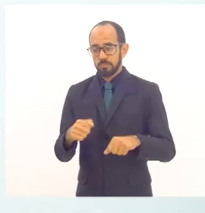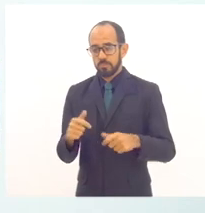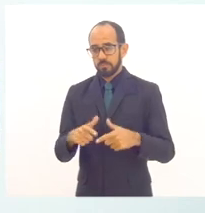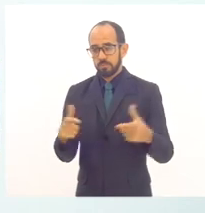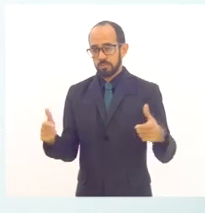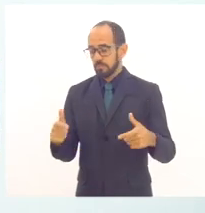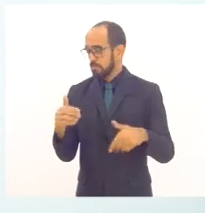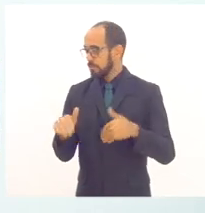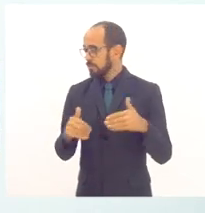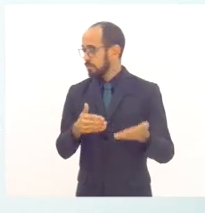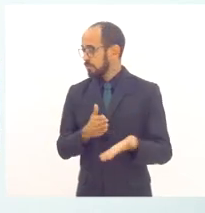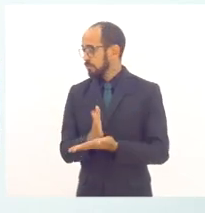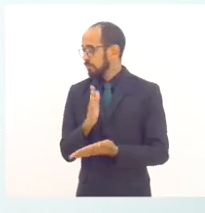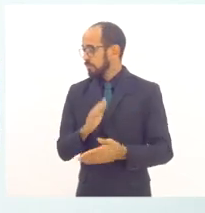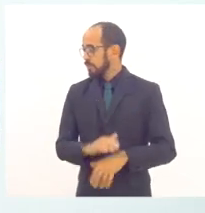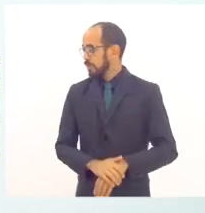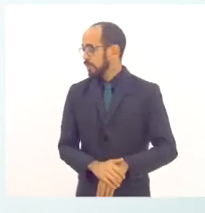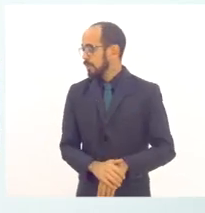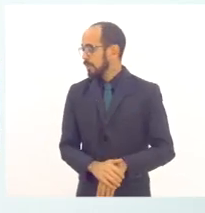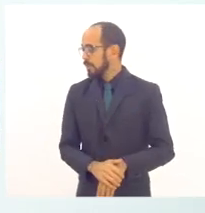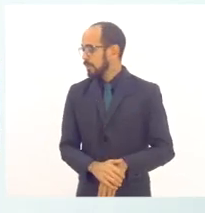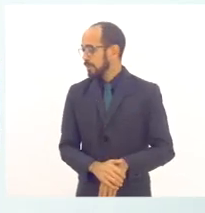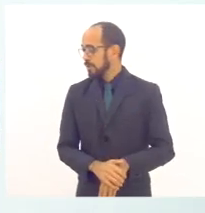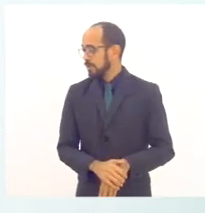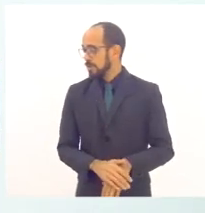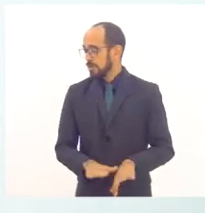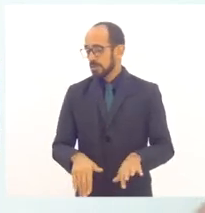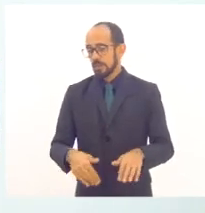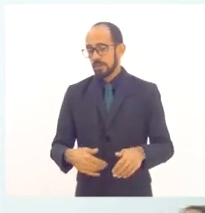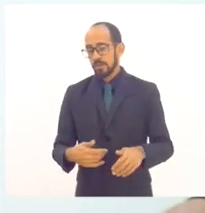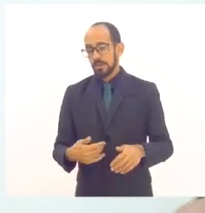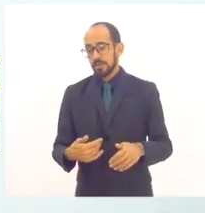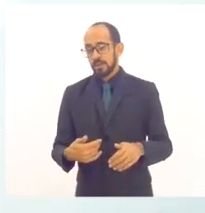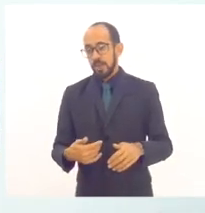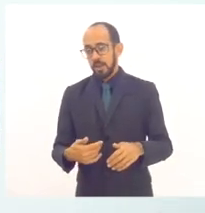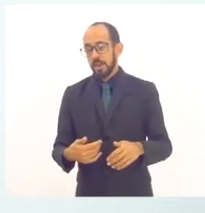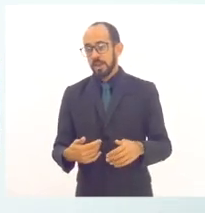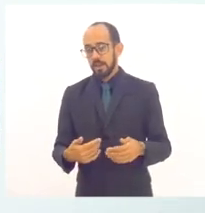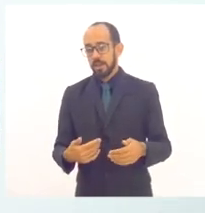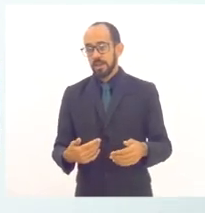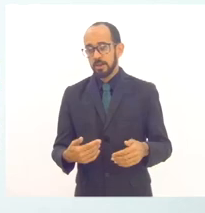aprovar. Eu sou recordista em leis aqui. Vocês viram aqui, tudo